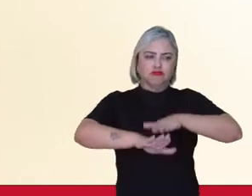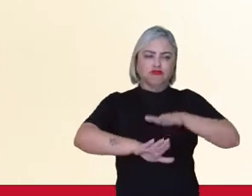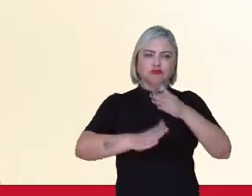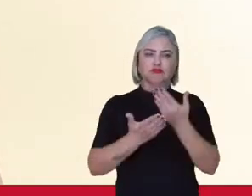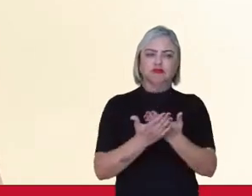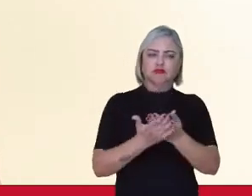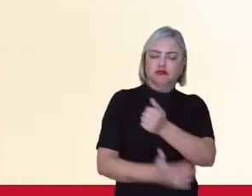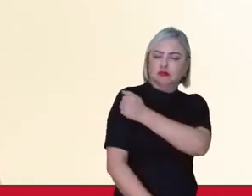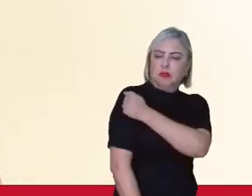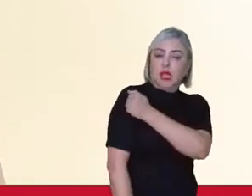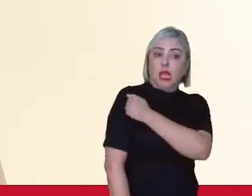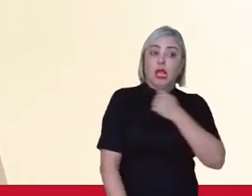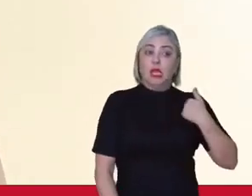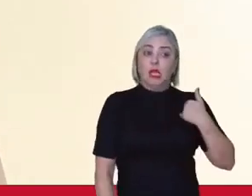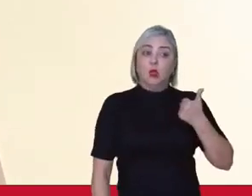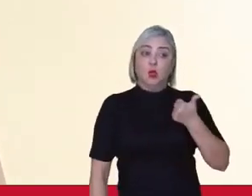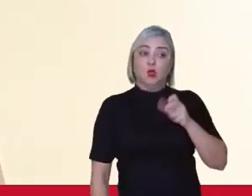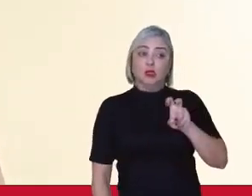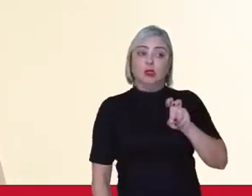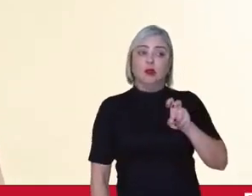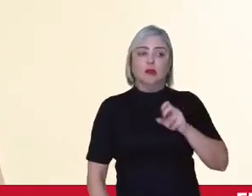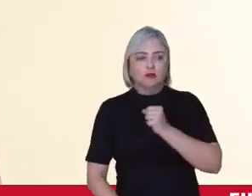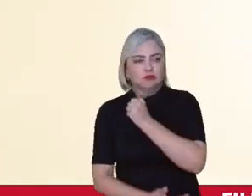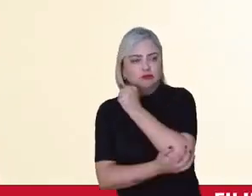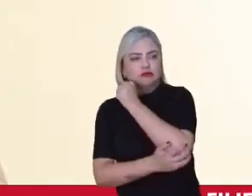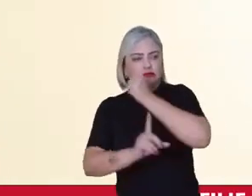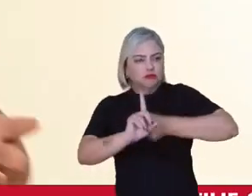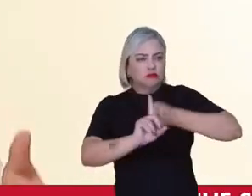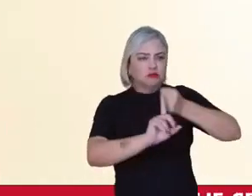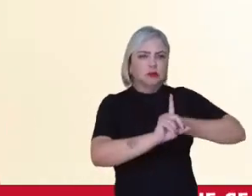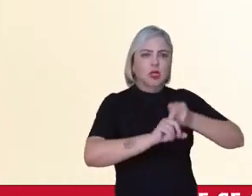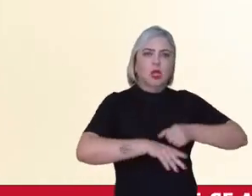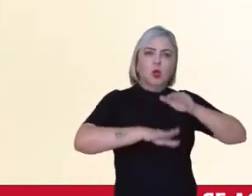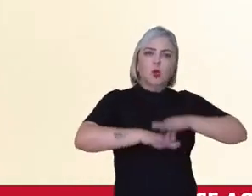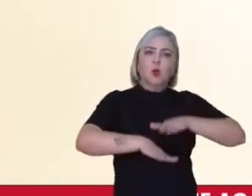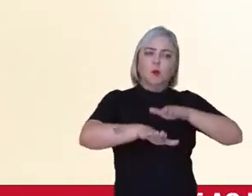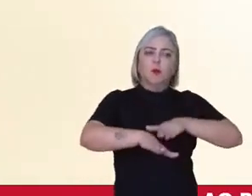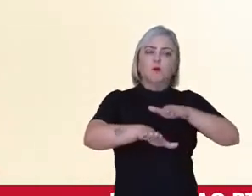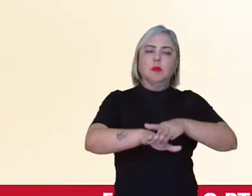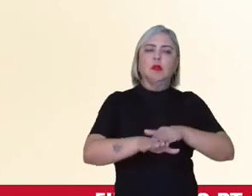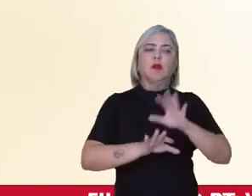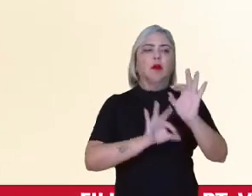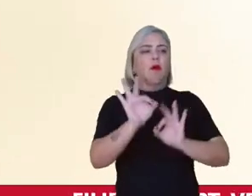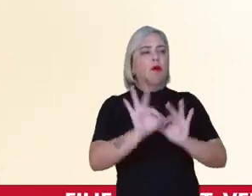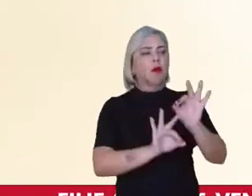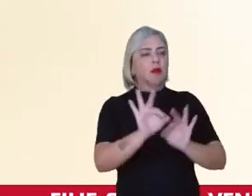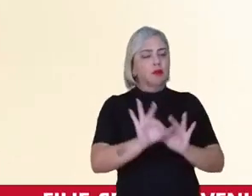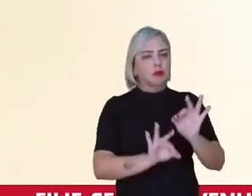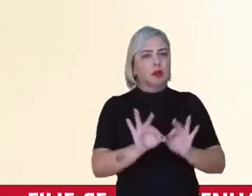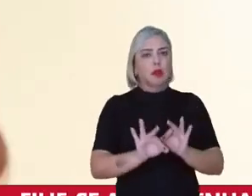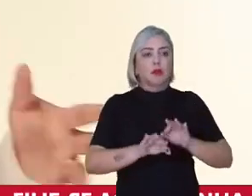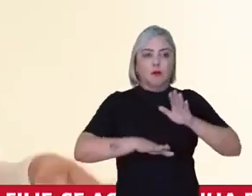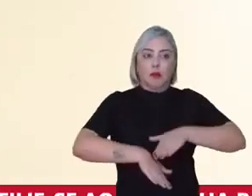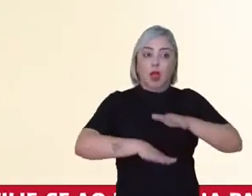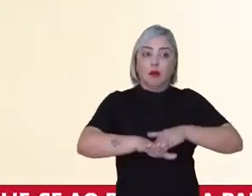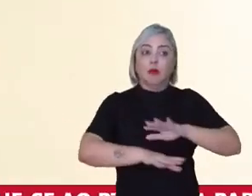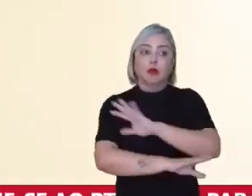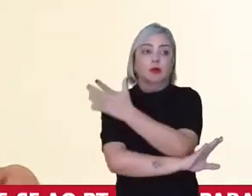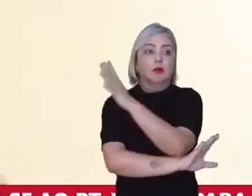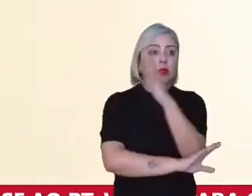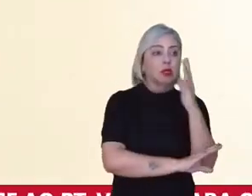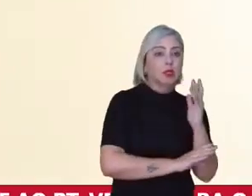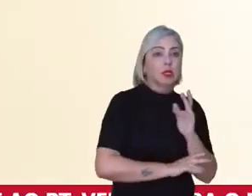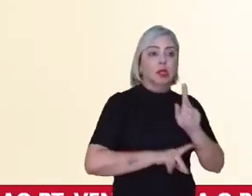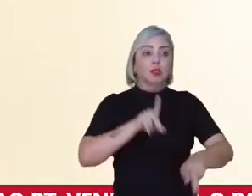desde os 15 anos que eu milito no movimento, né, organizado, movimento ambiental,